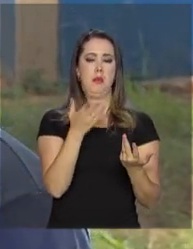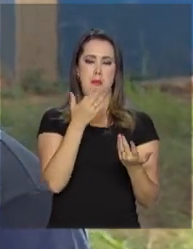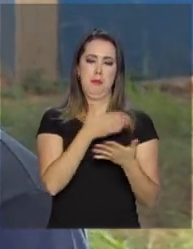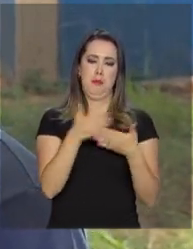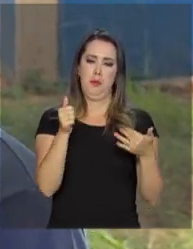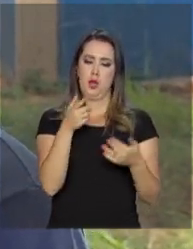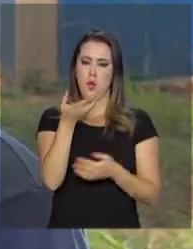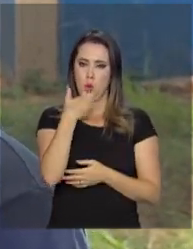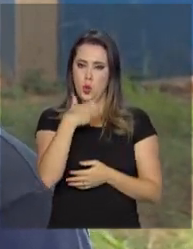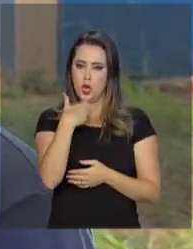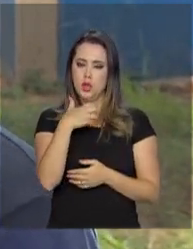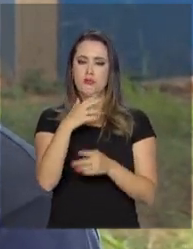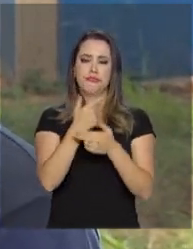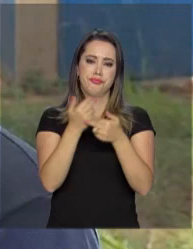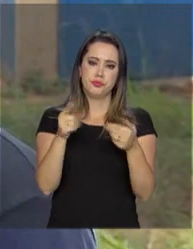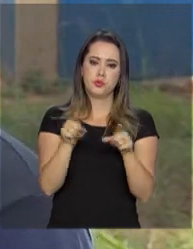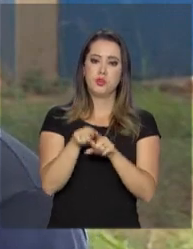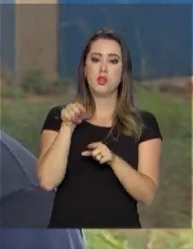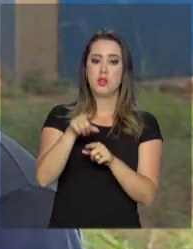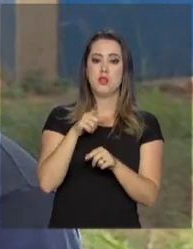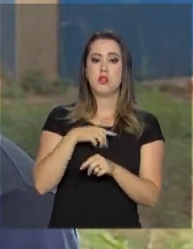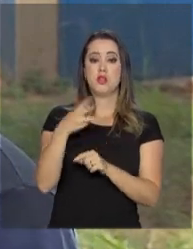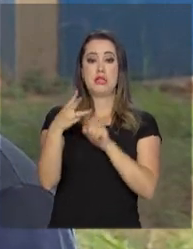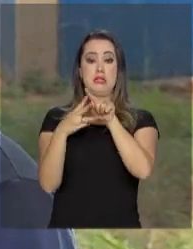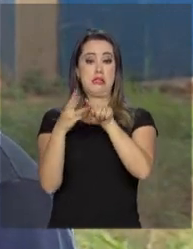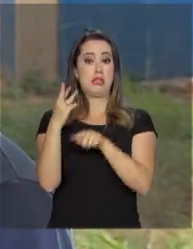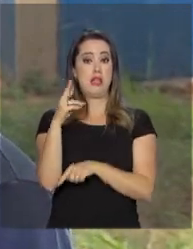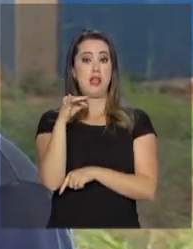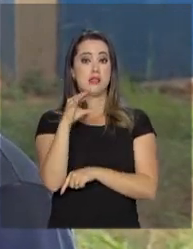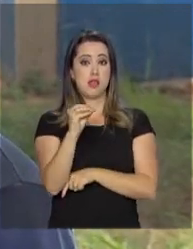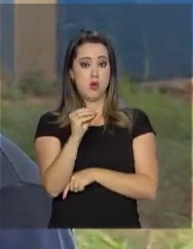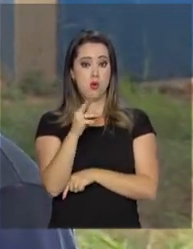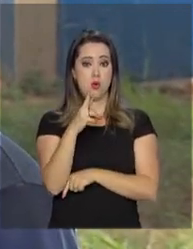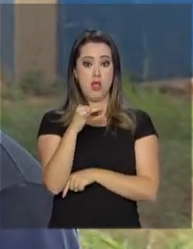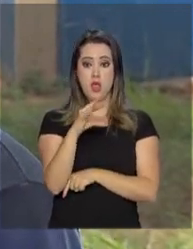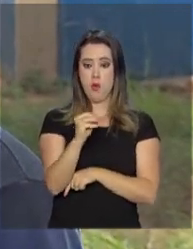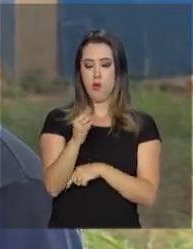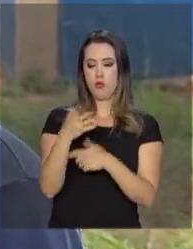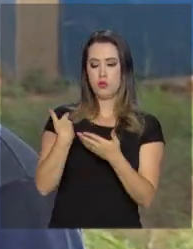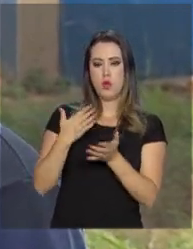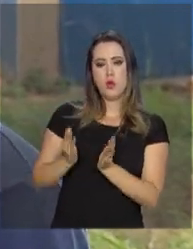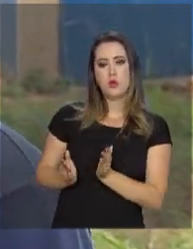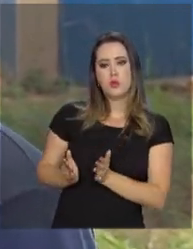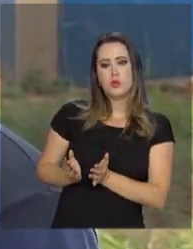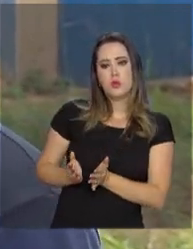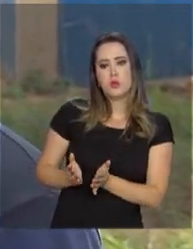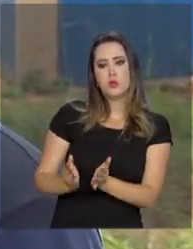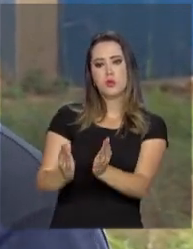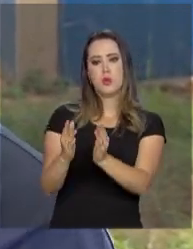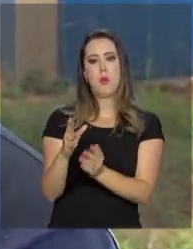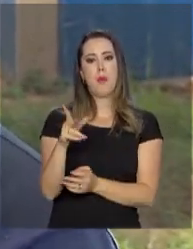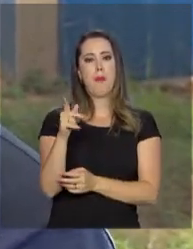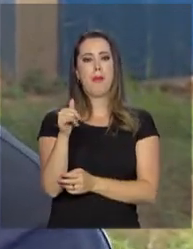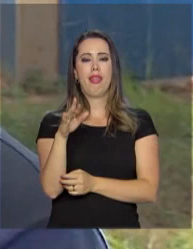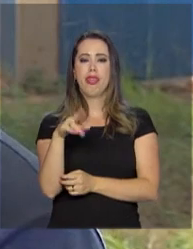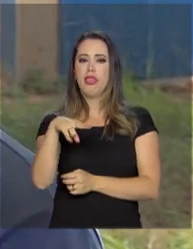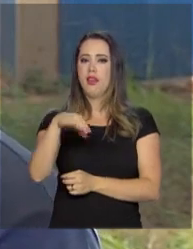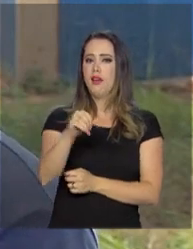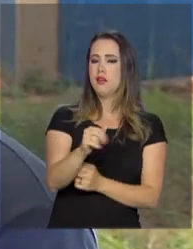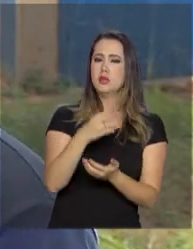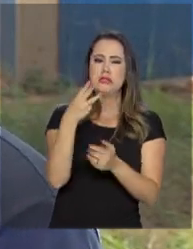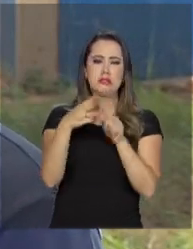grande potencial, porque nosso município é banhado por três rios, praticamente perene, que é o rio Parnaíba, o rio Igaraçu e o rio